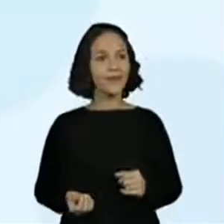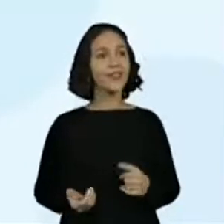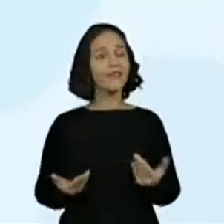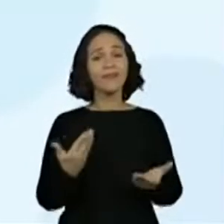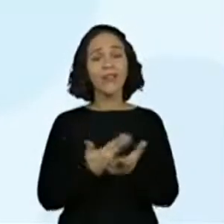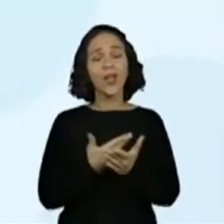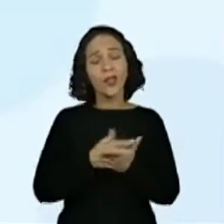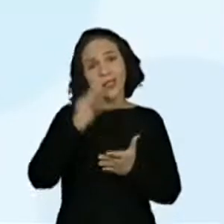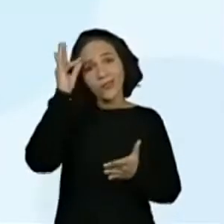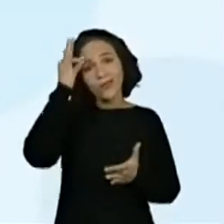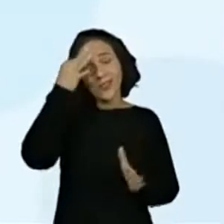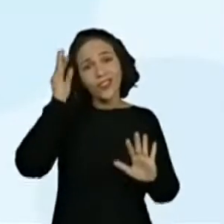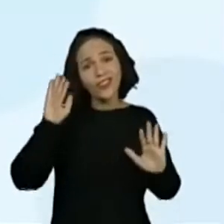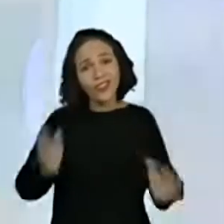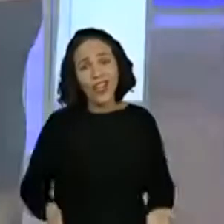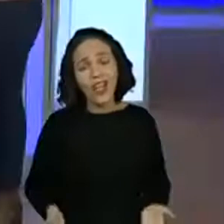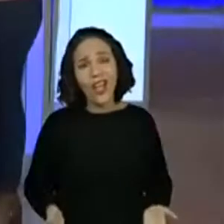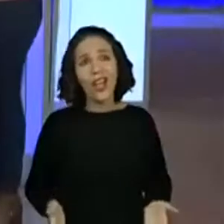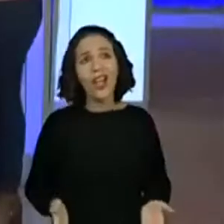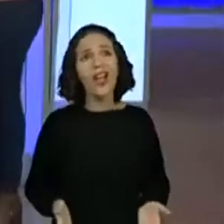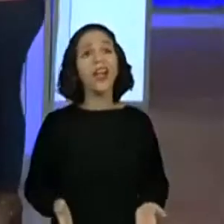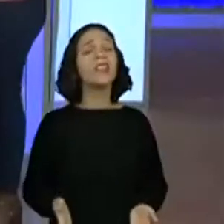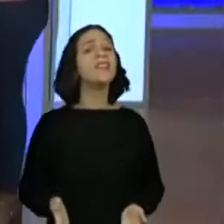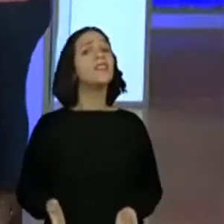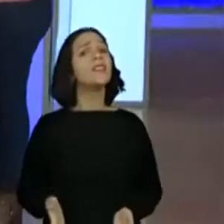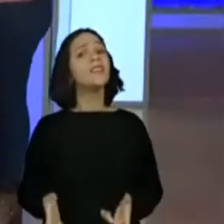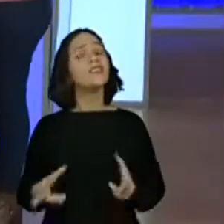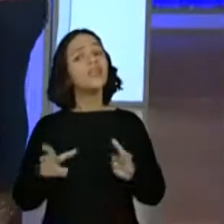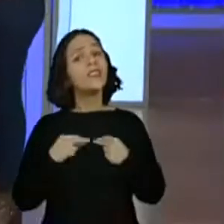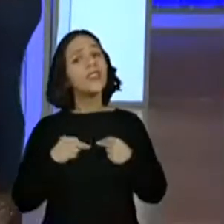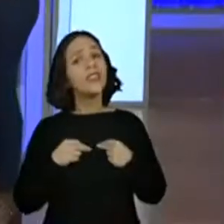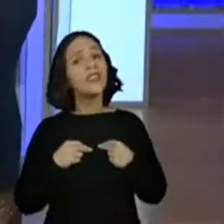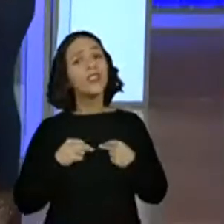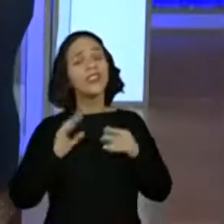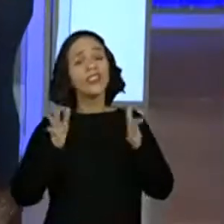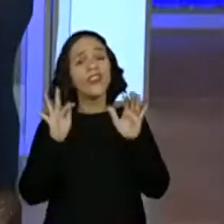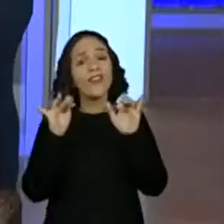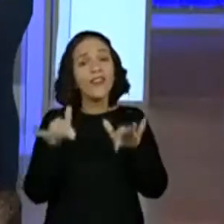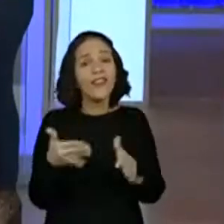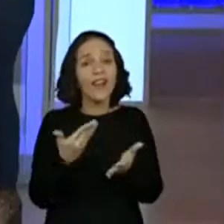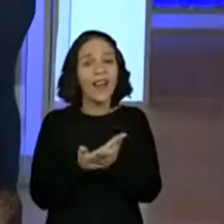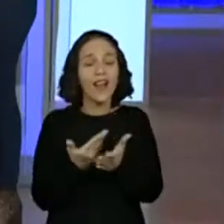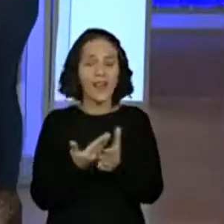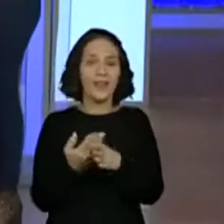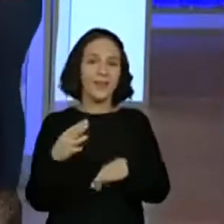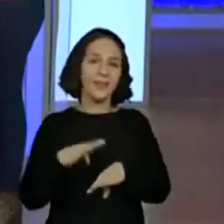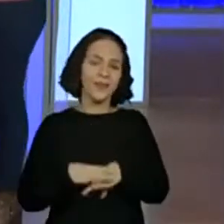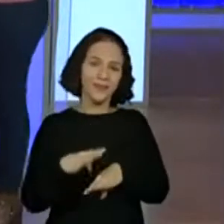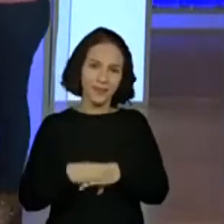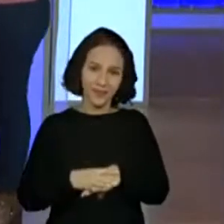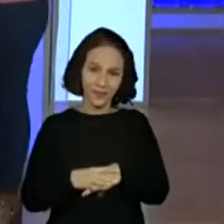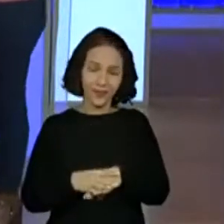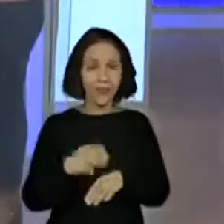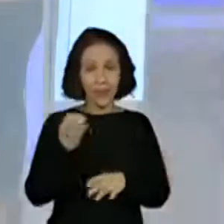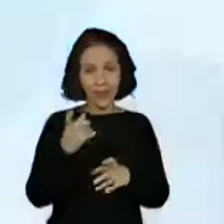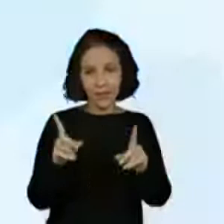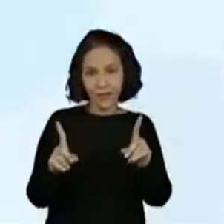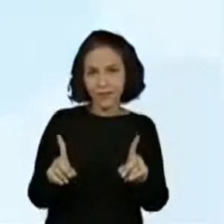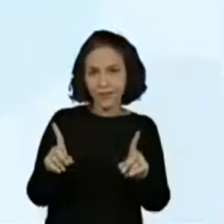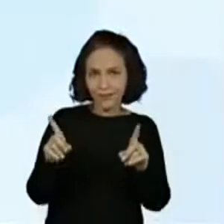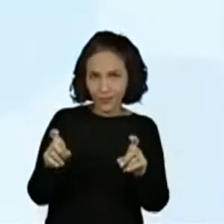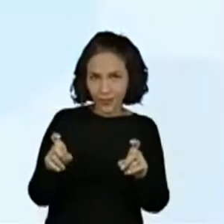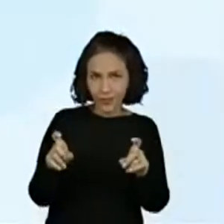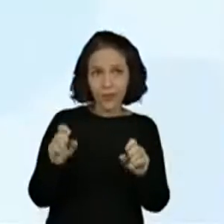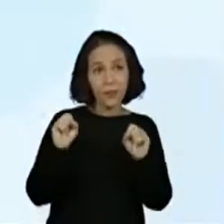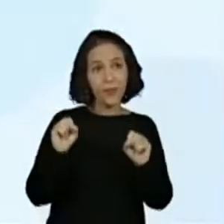muito rápido, professora Genor. Passou muito rápido. E já estamos chegando então aí no fim, não é? Se vocês quiserem, sim, printar esta